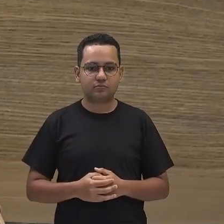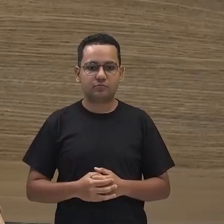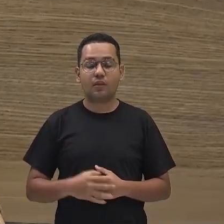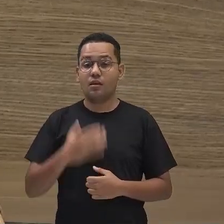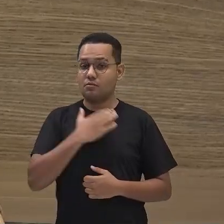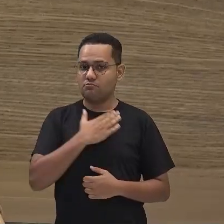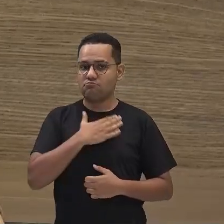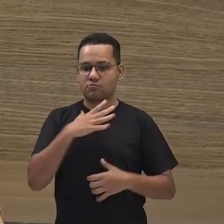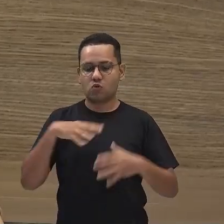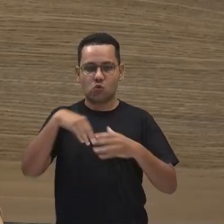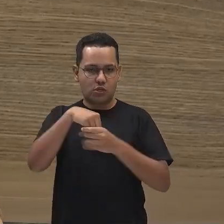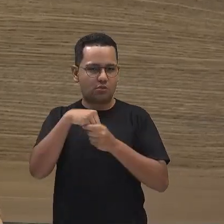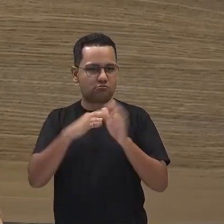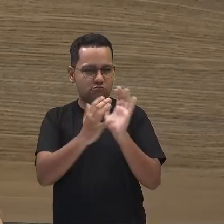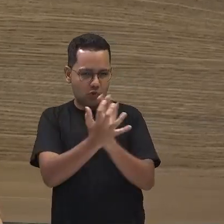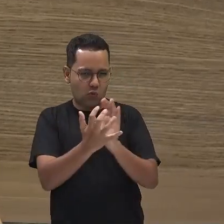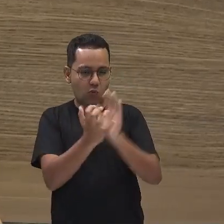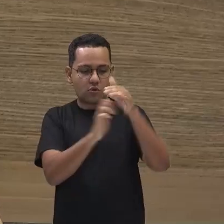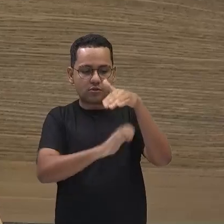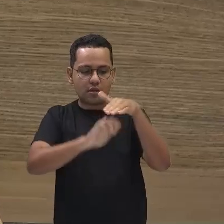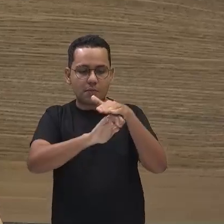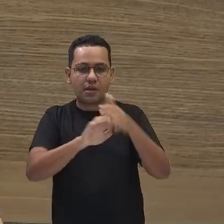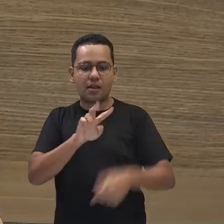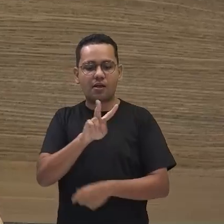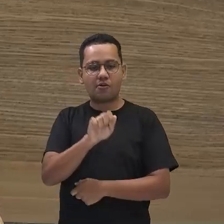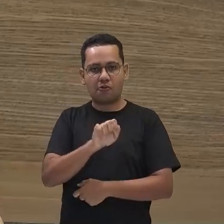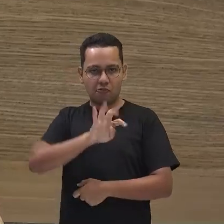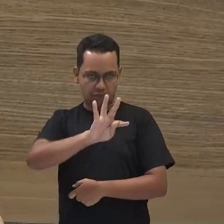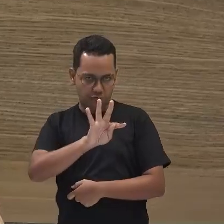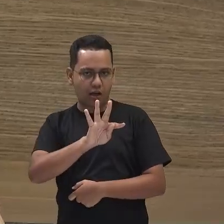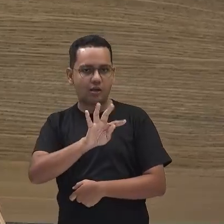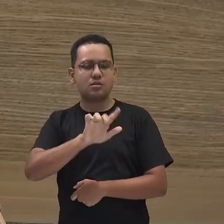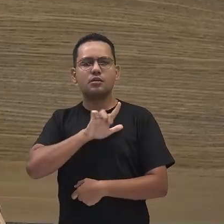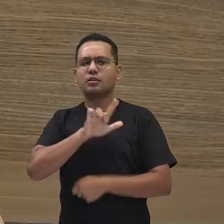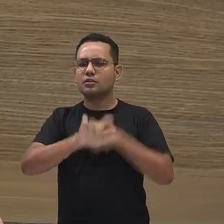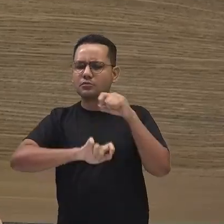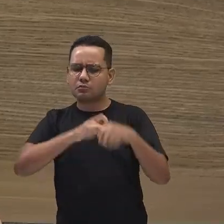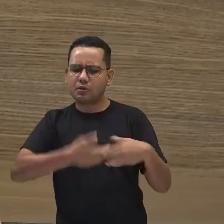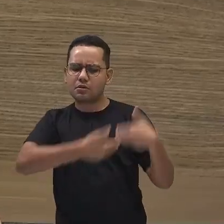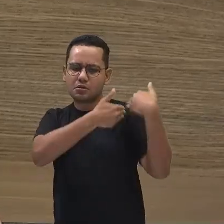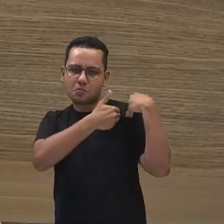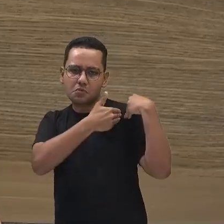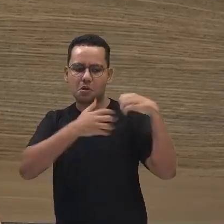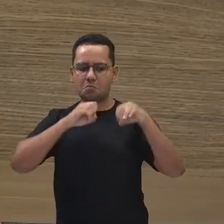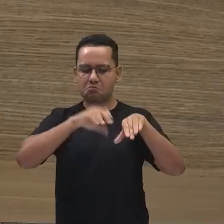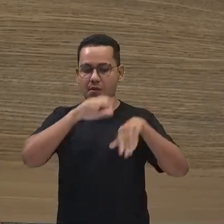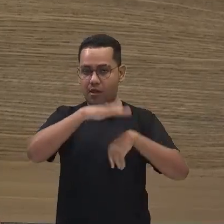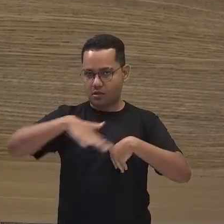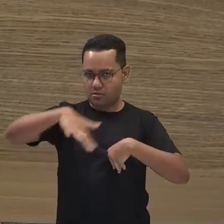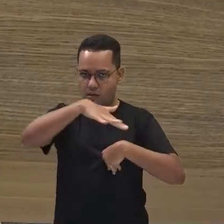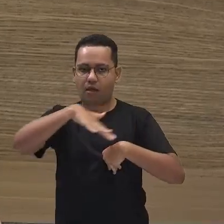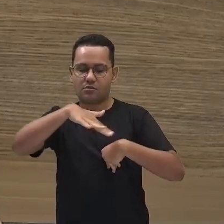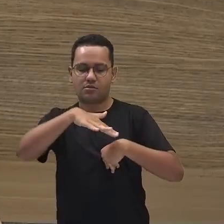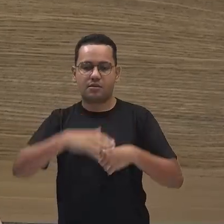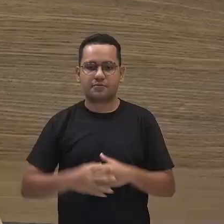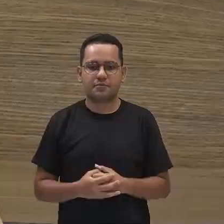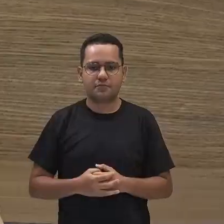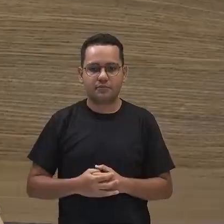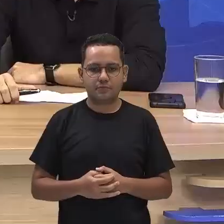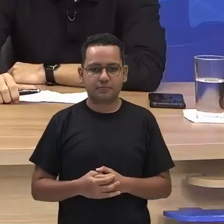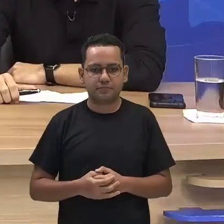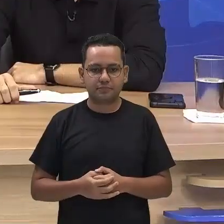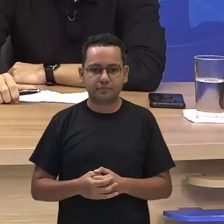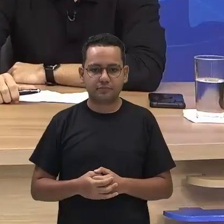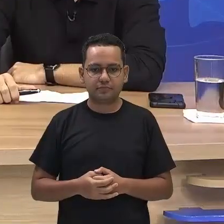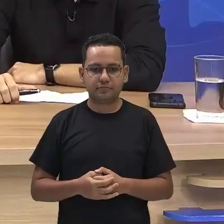VAT. A VAT é a produtora de transmissão e conteúdo aqui do Centro de Mídias. E eu também não estou sozinha.